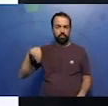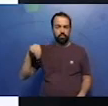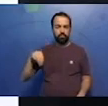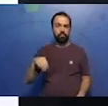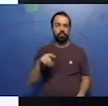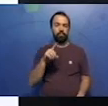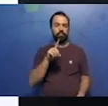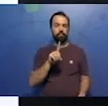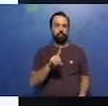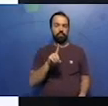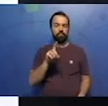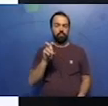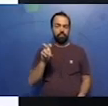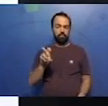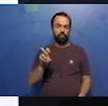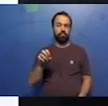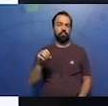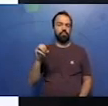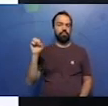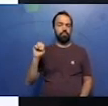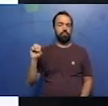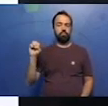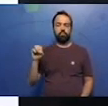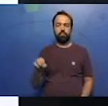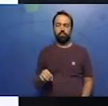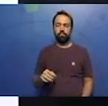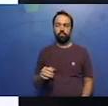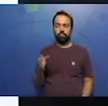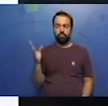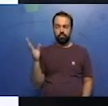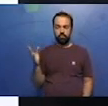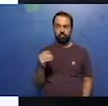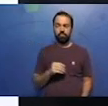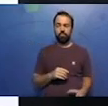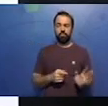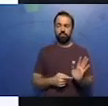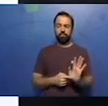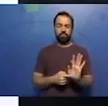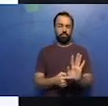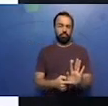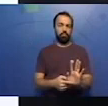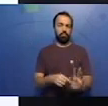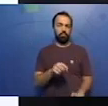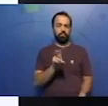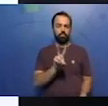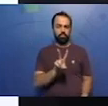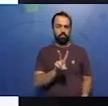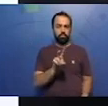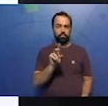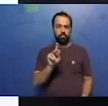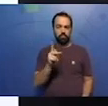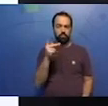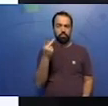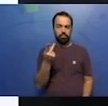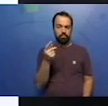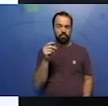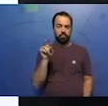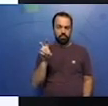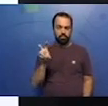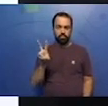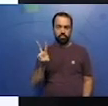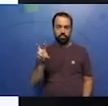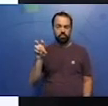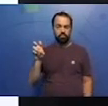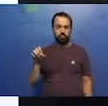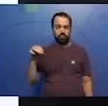segundos. E a escrita com símbolos fica dessa maneira. Olha aqui, tá vendo? 2H,